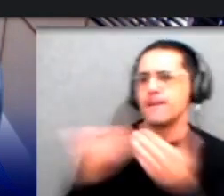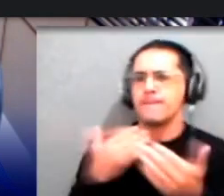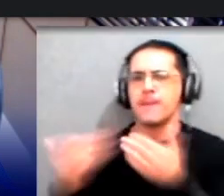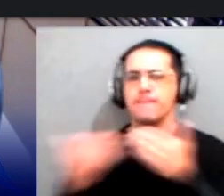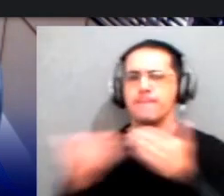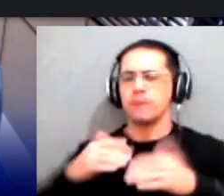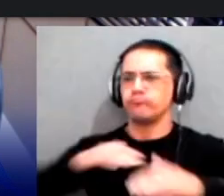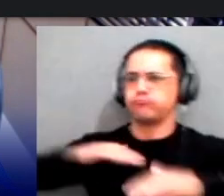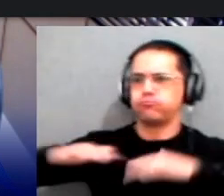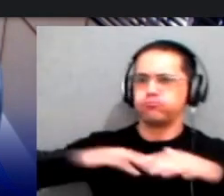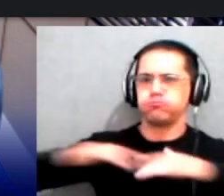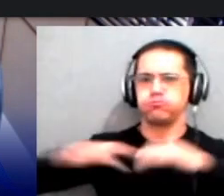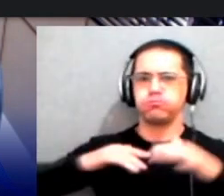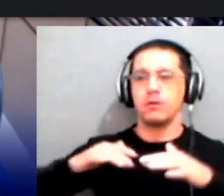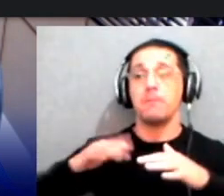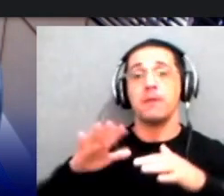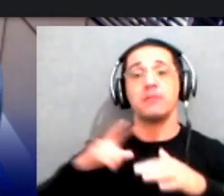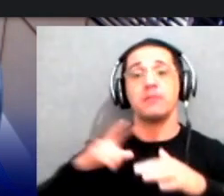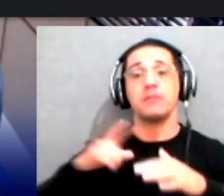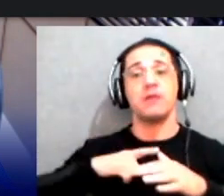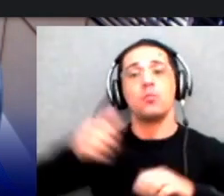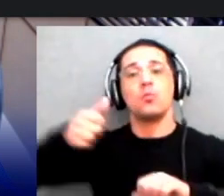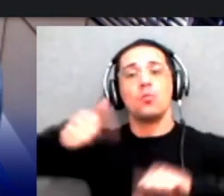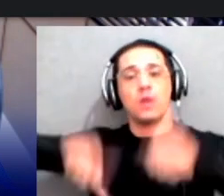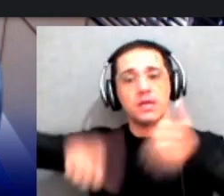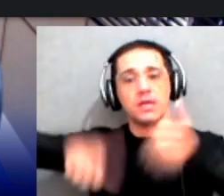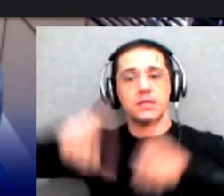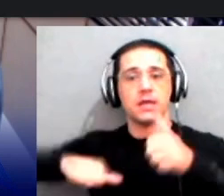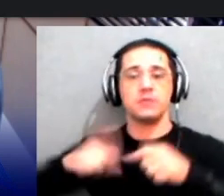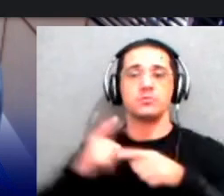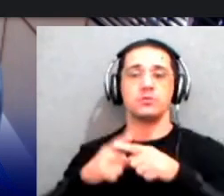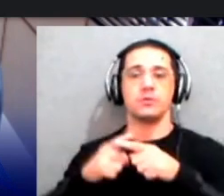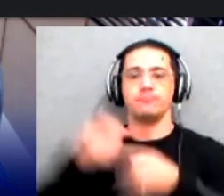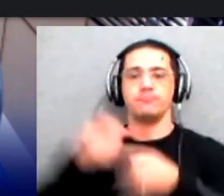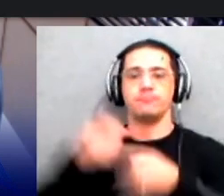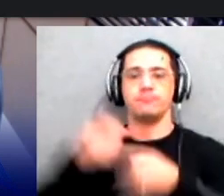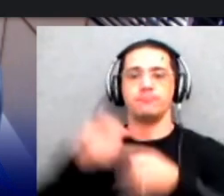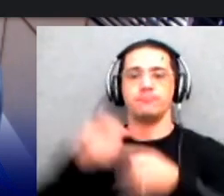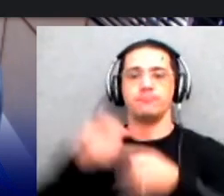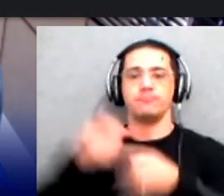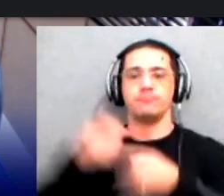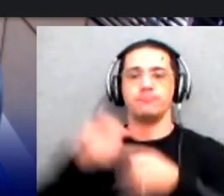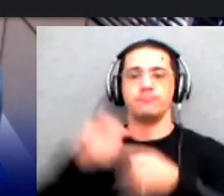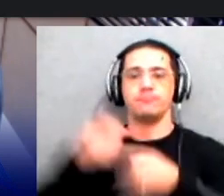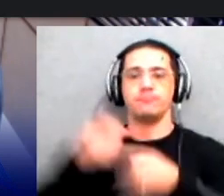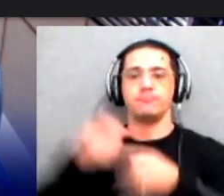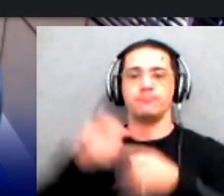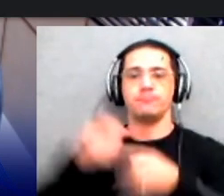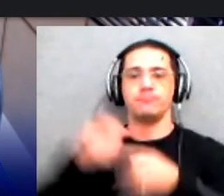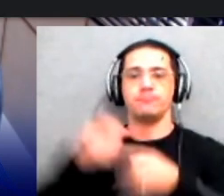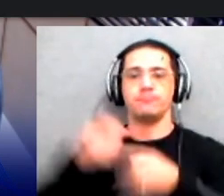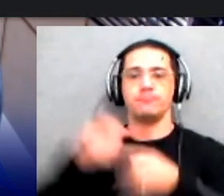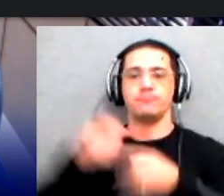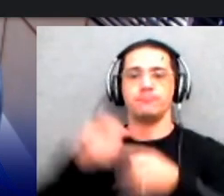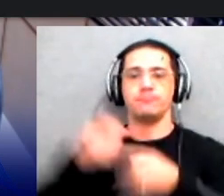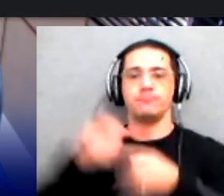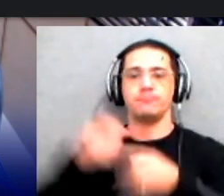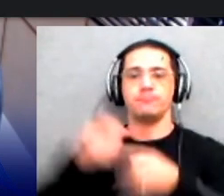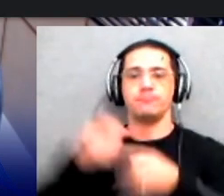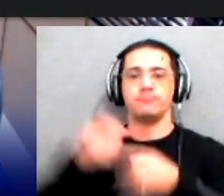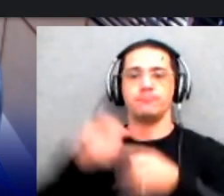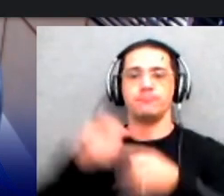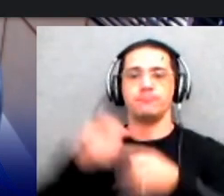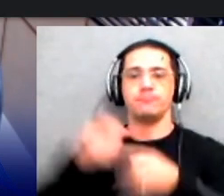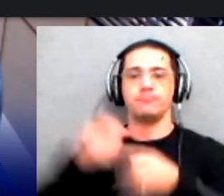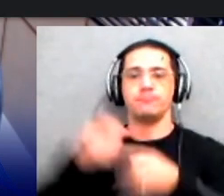quê? Porque nos tribunais superiores, principalmente STJ e STF, nós estamos fazendo discussões muito mais jurídicas, técnicas, e